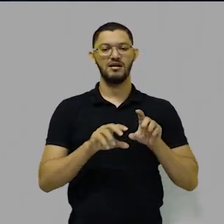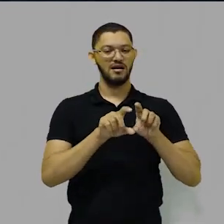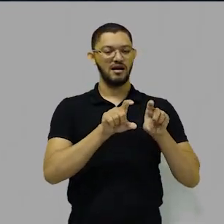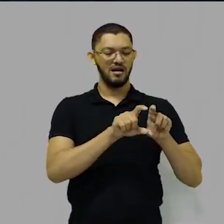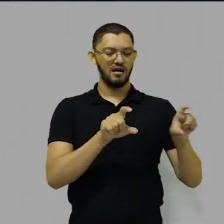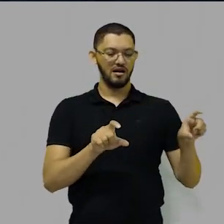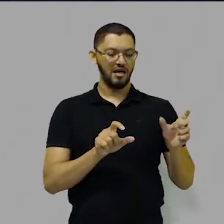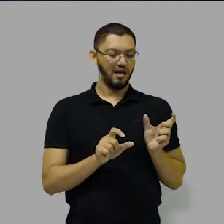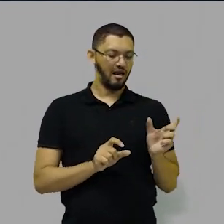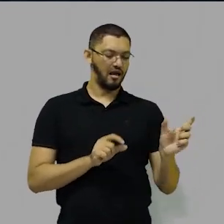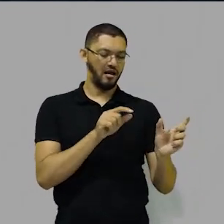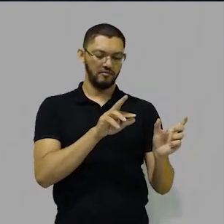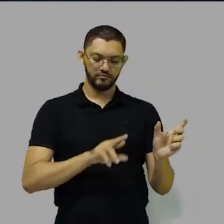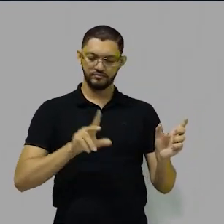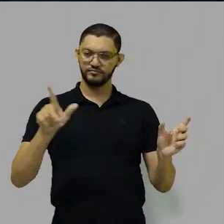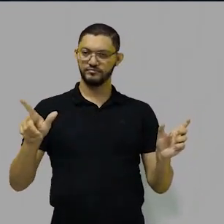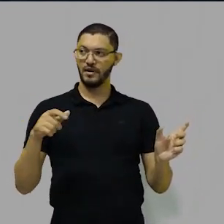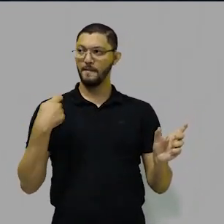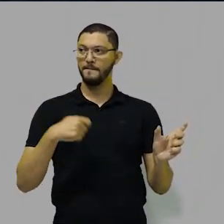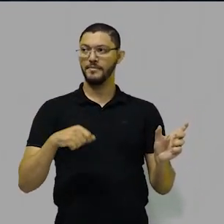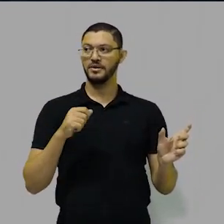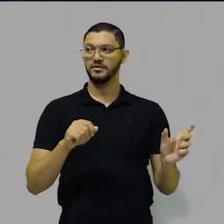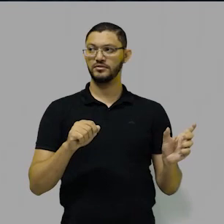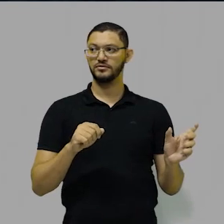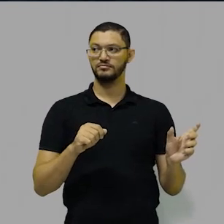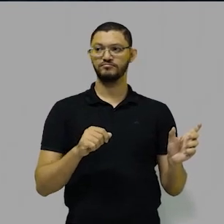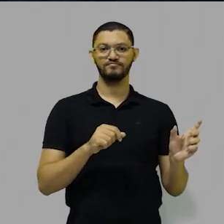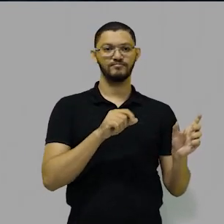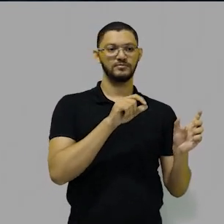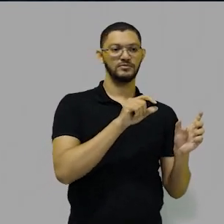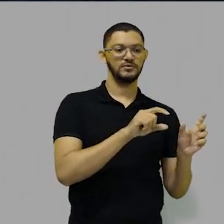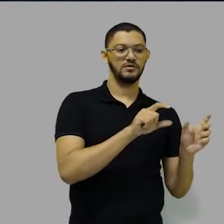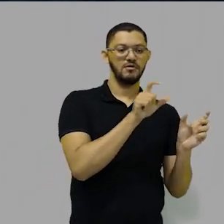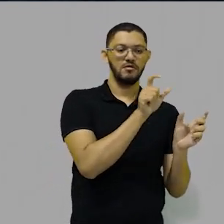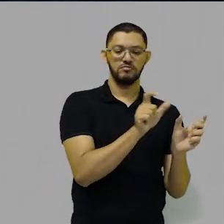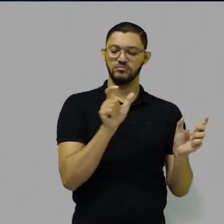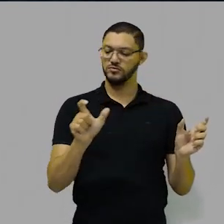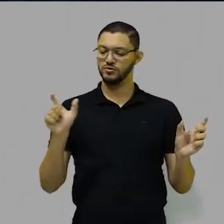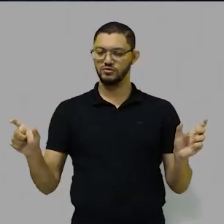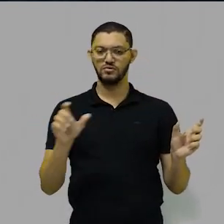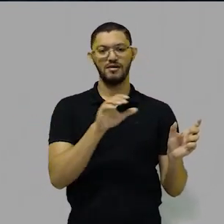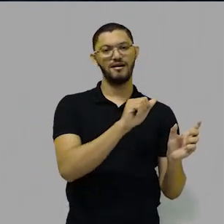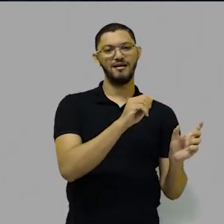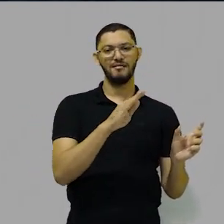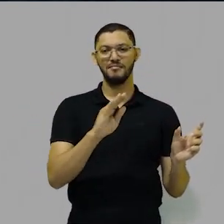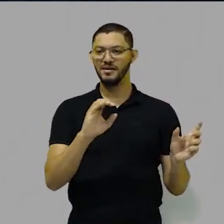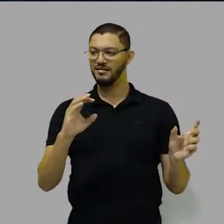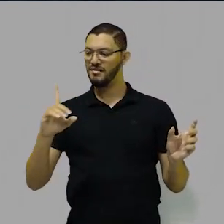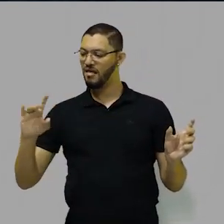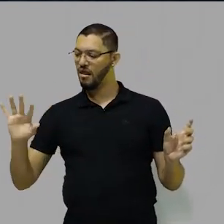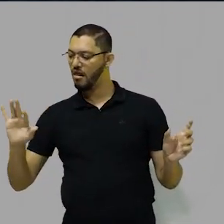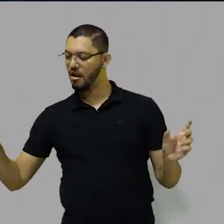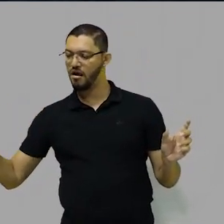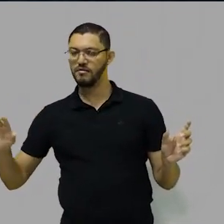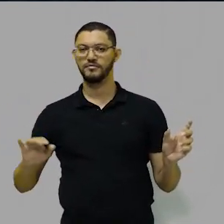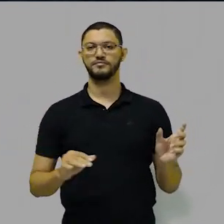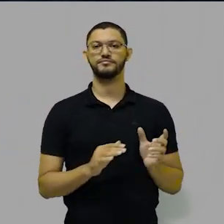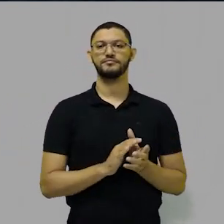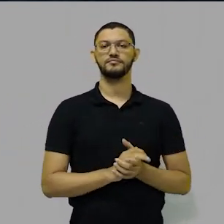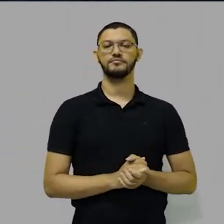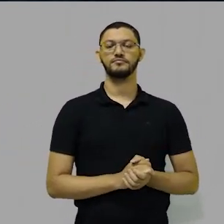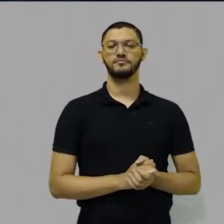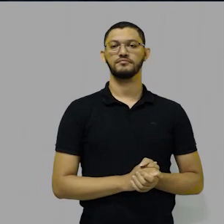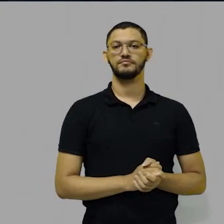radicais diferentes, devemos citá-los na ordem alfabética. Radicais diferentes,